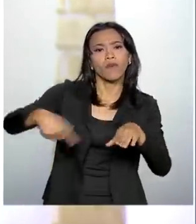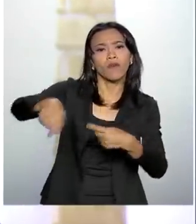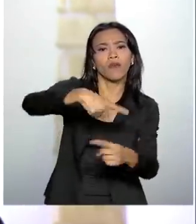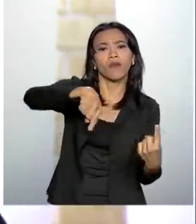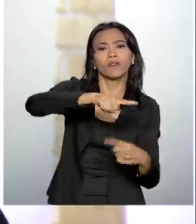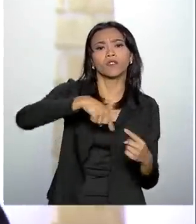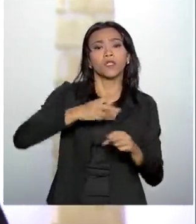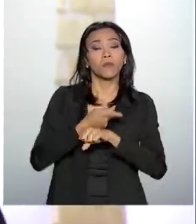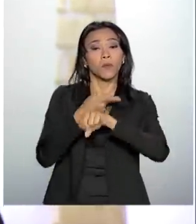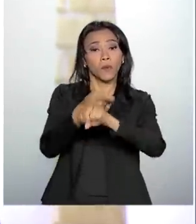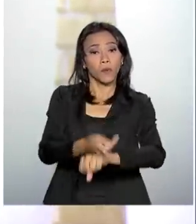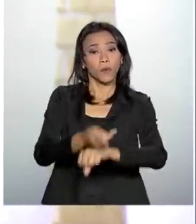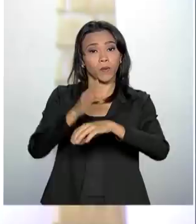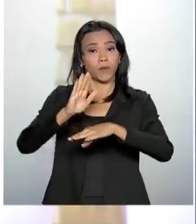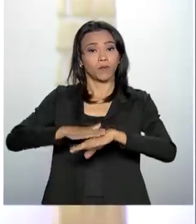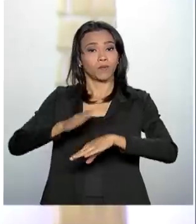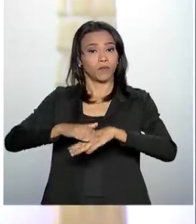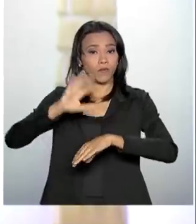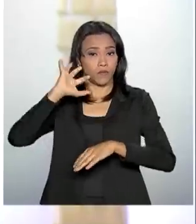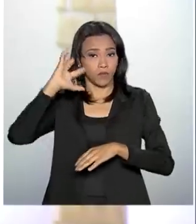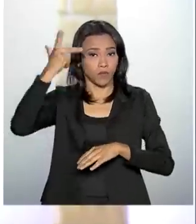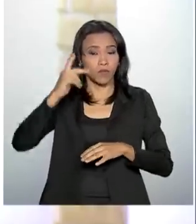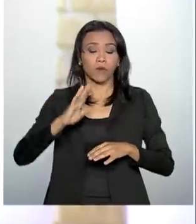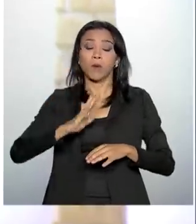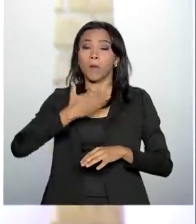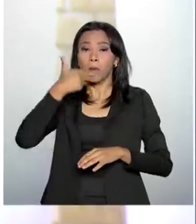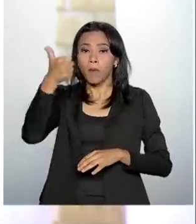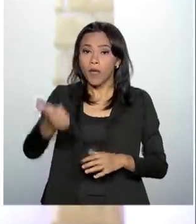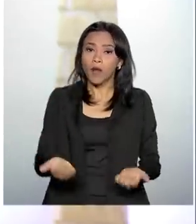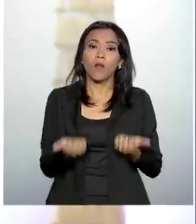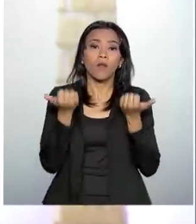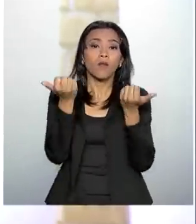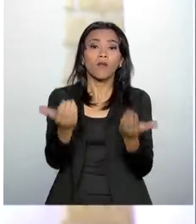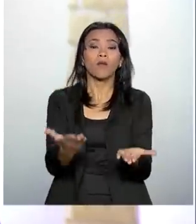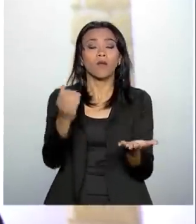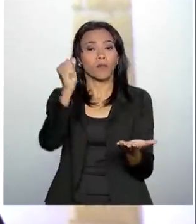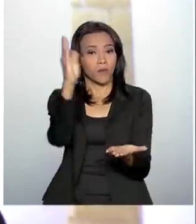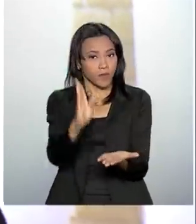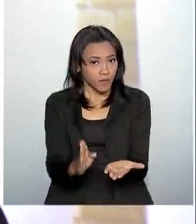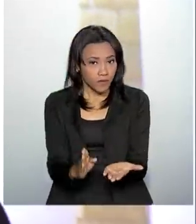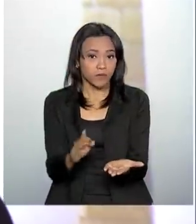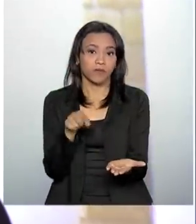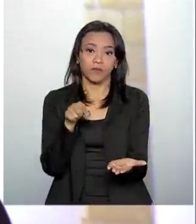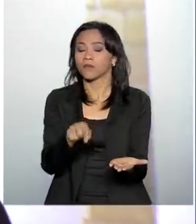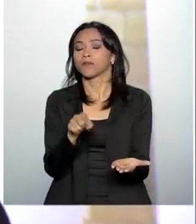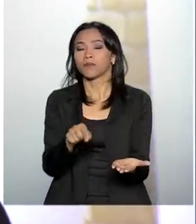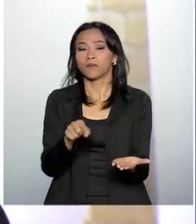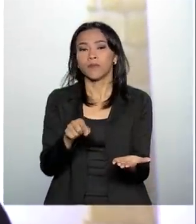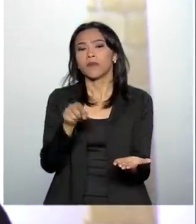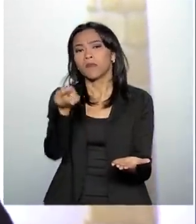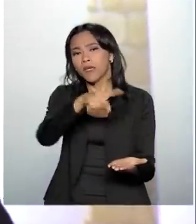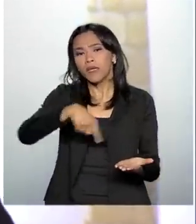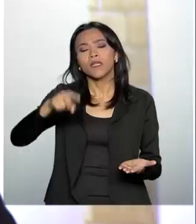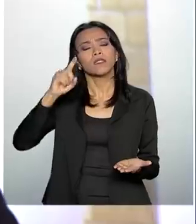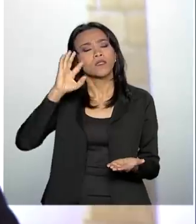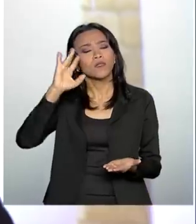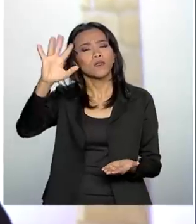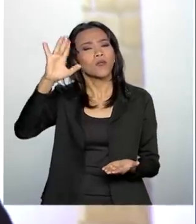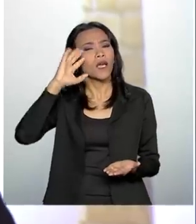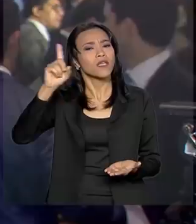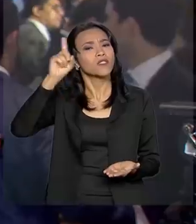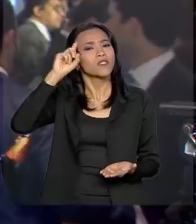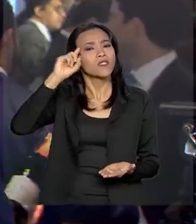empenham para que vocês, o melhor, todos no Brasil, possam realmente sonhar com dias que